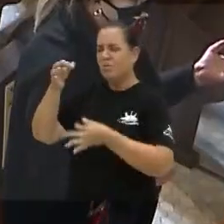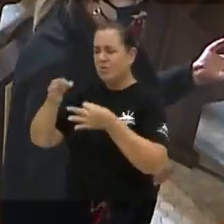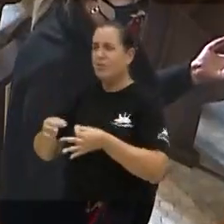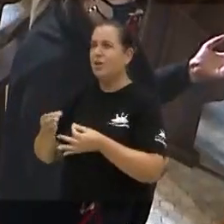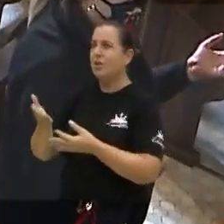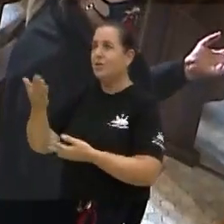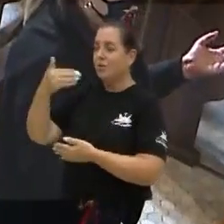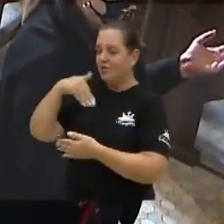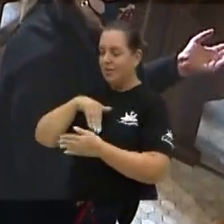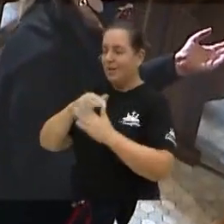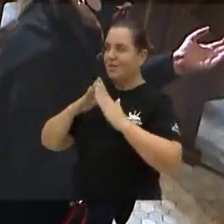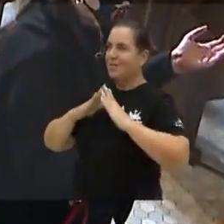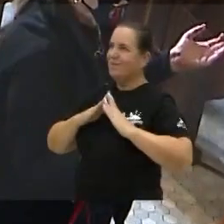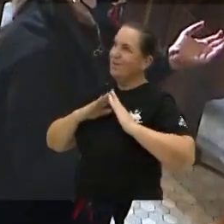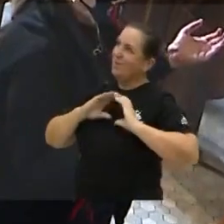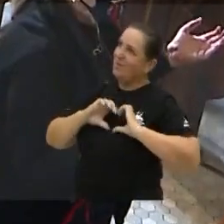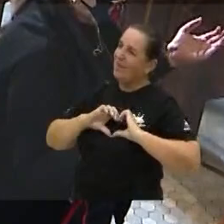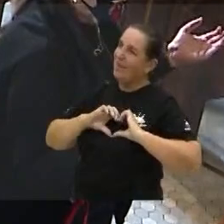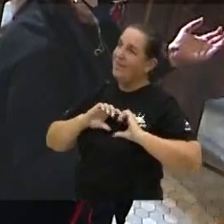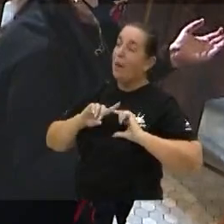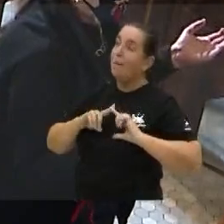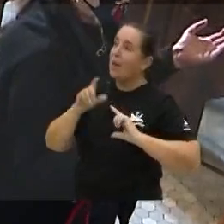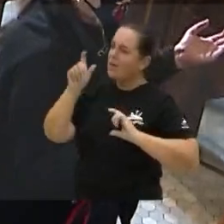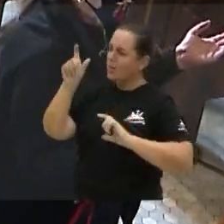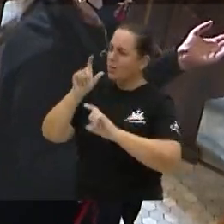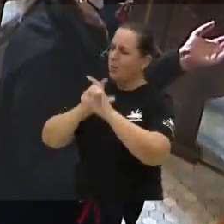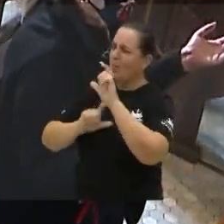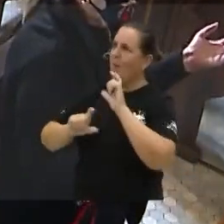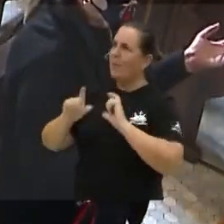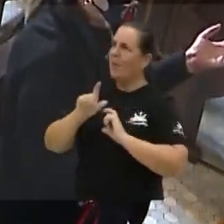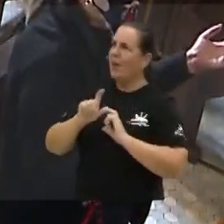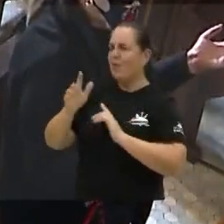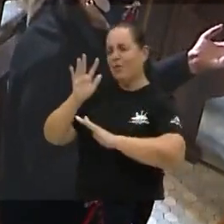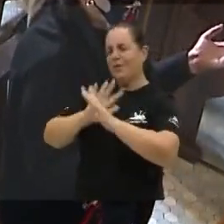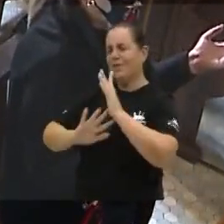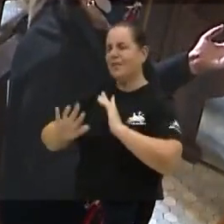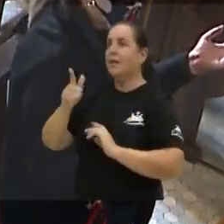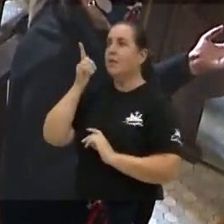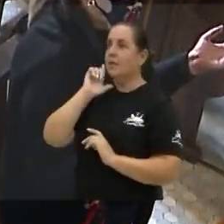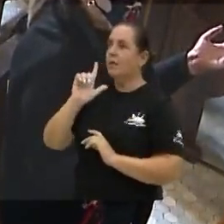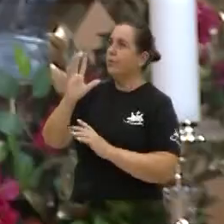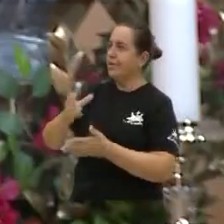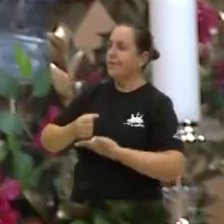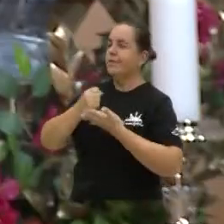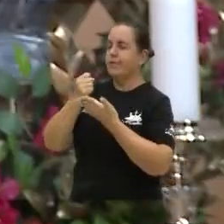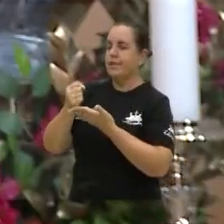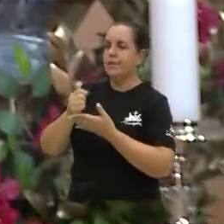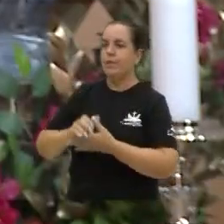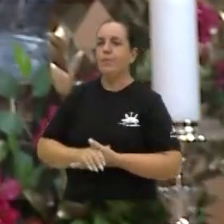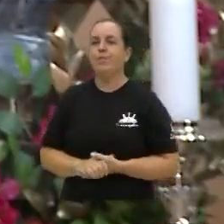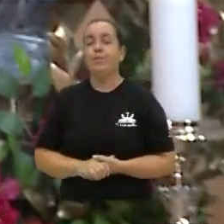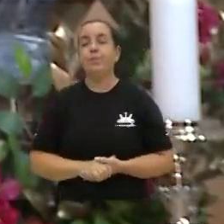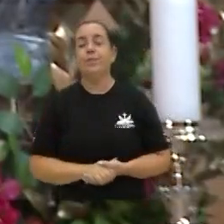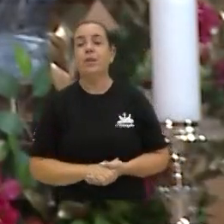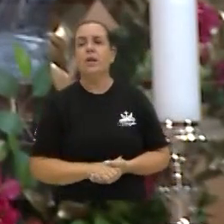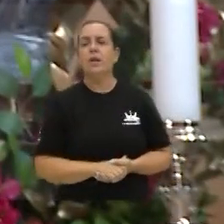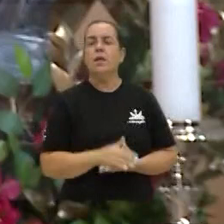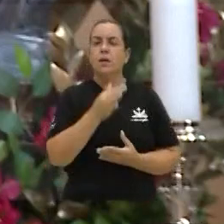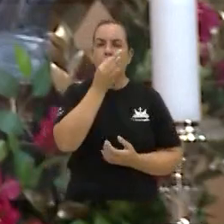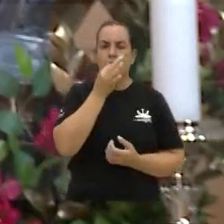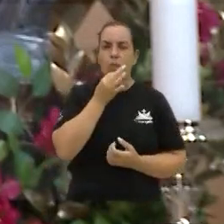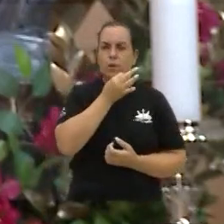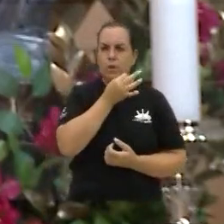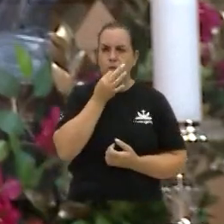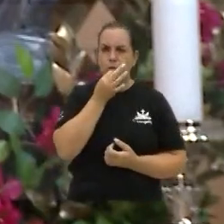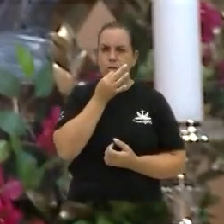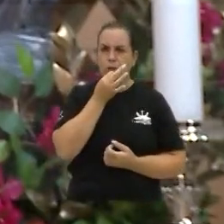que entreis em minha morada, mas dizei uma palavra e serei salva. A Eucaristia